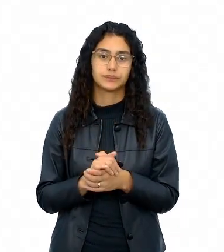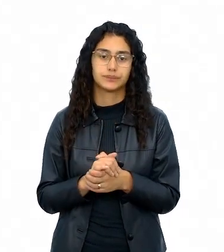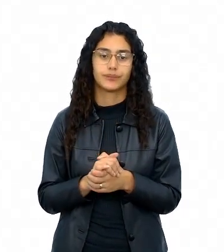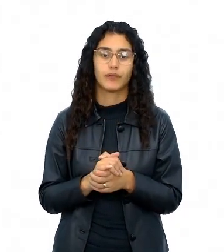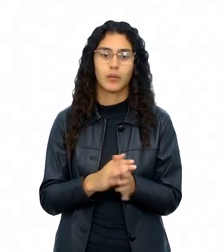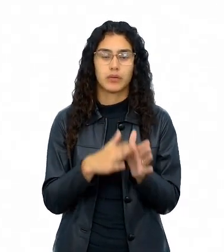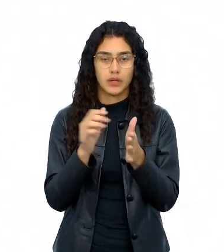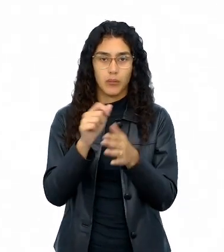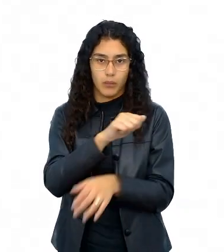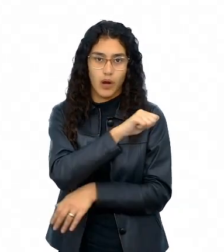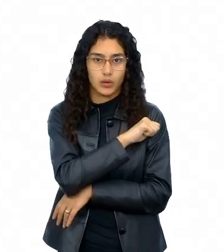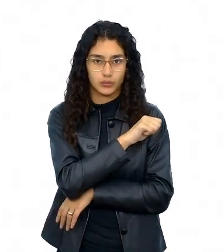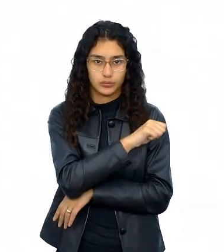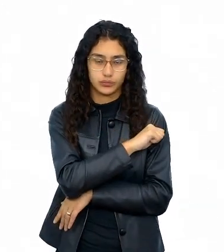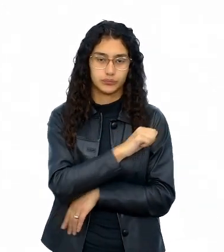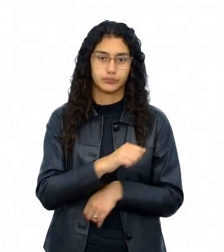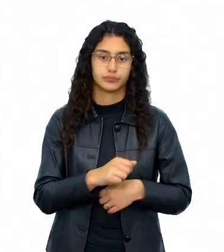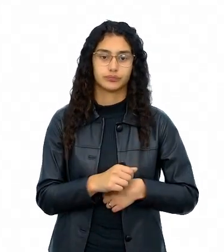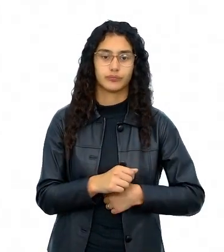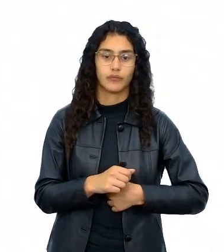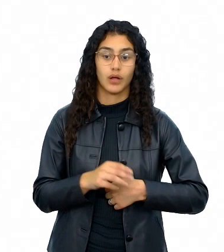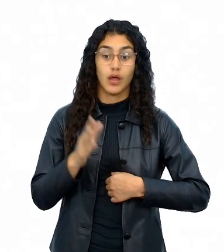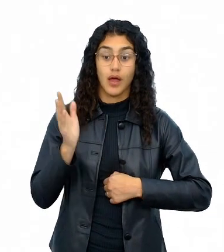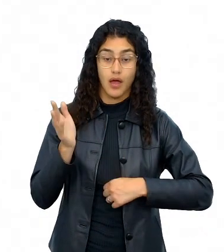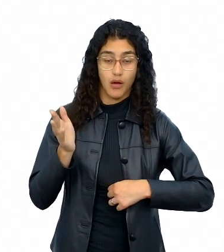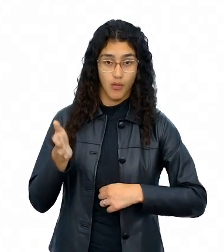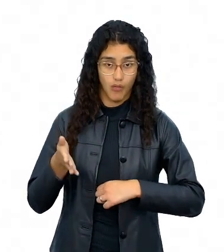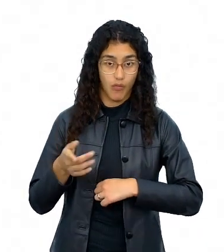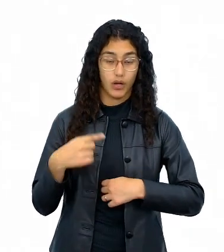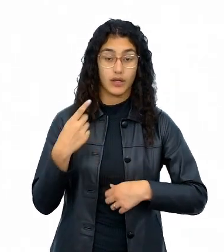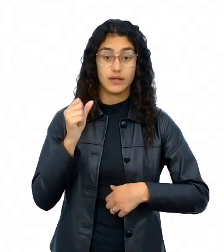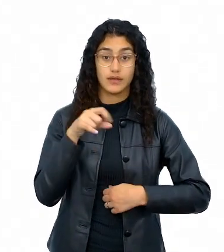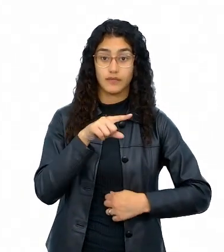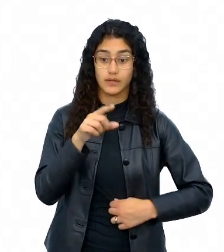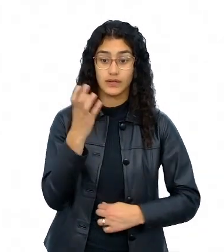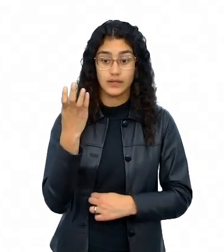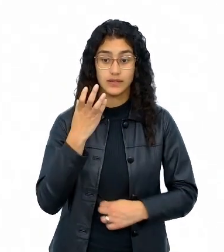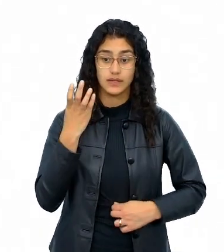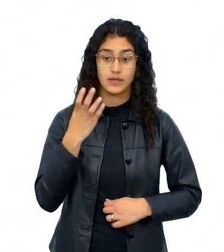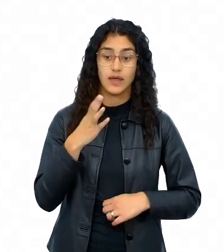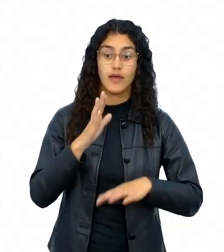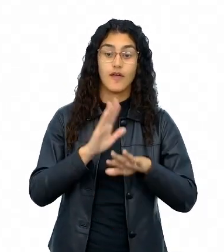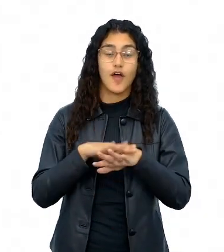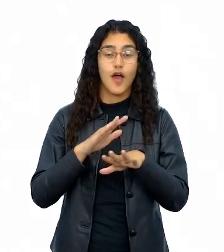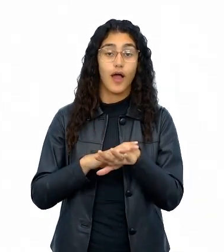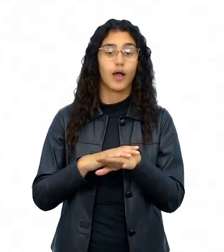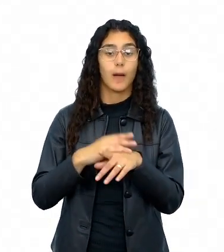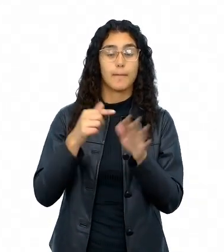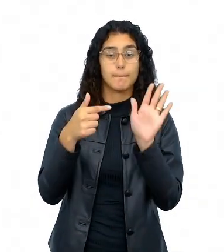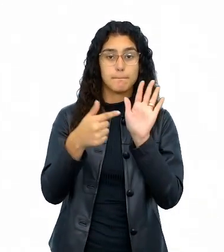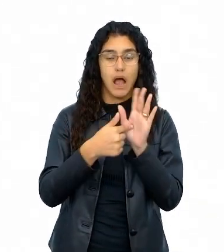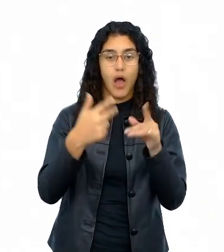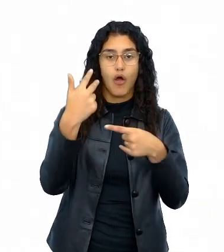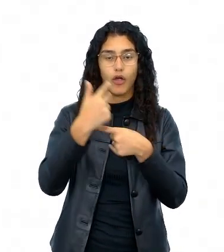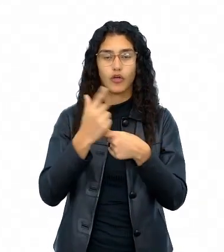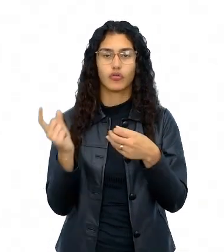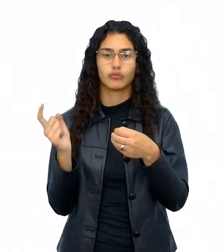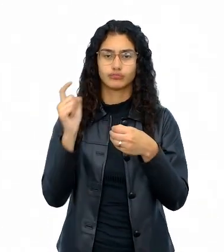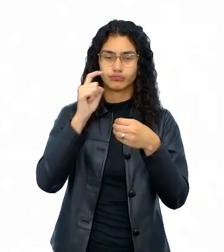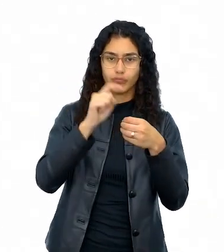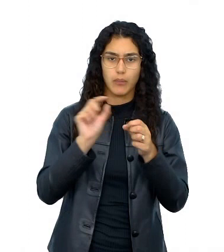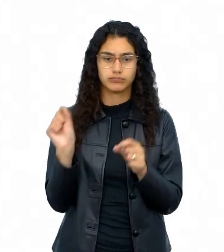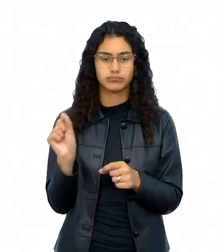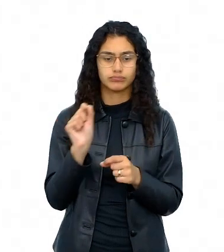passar para os estudantes. Nessa hora, se vocês quiserem, pare o vídeo, volta um